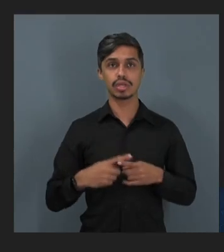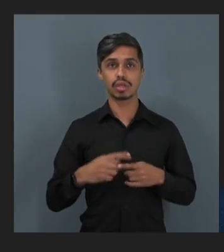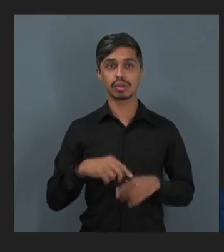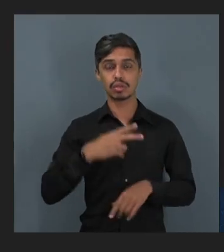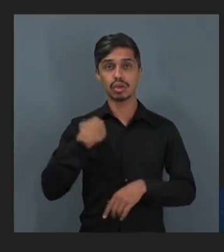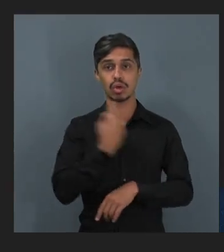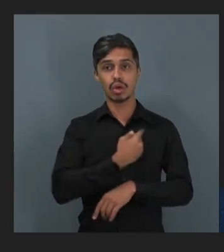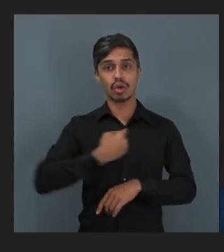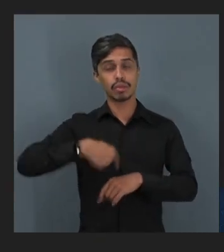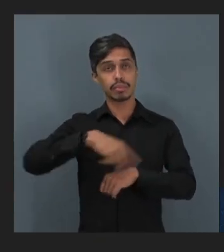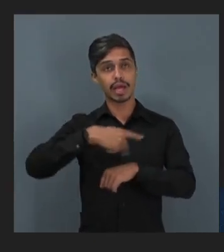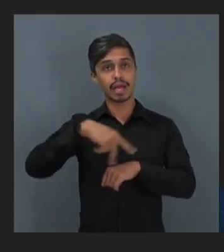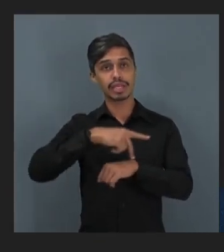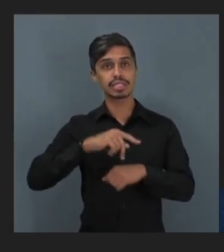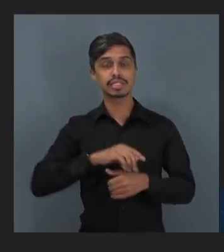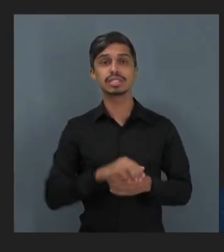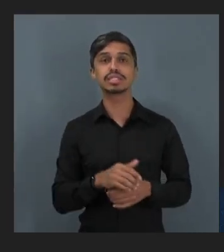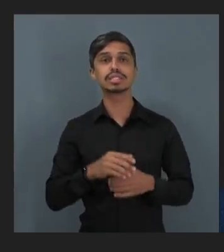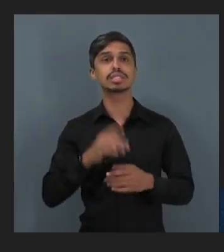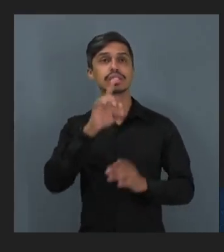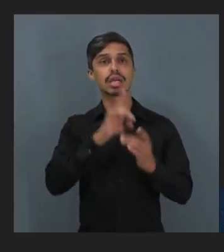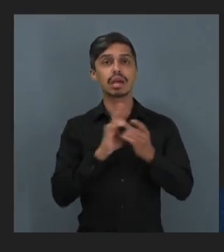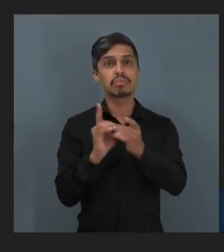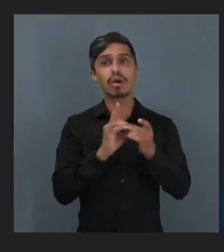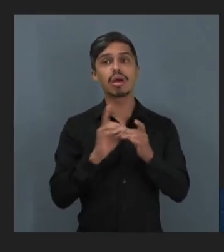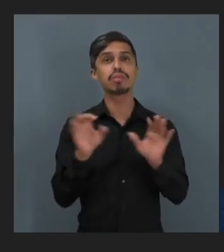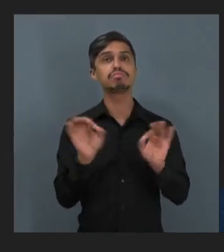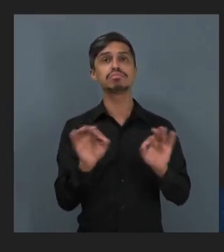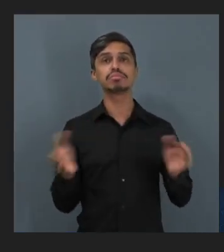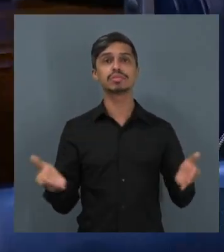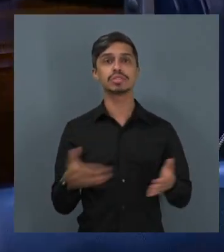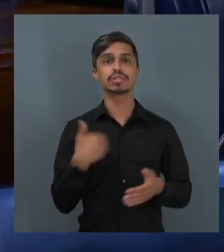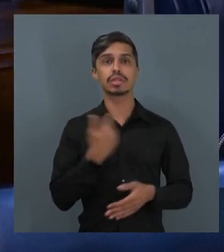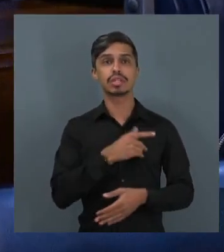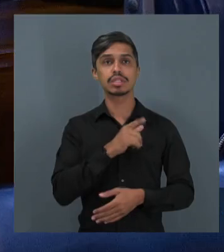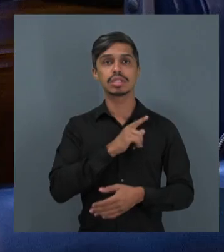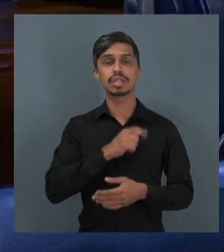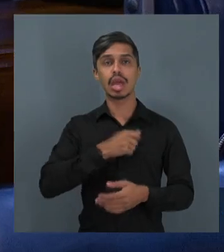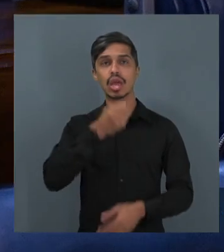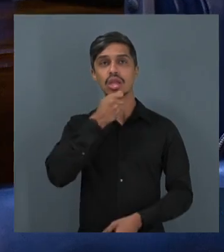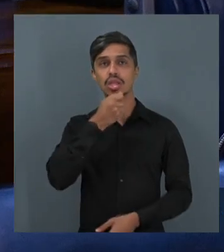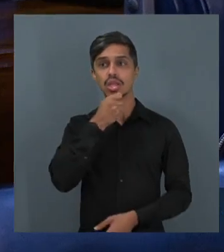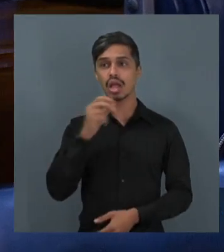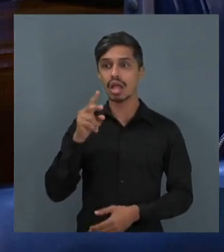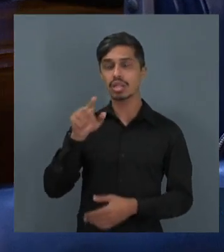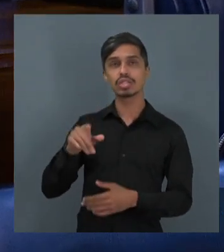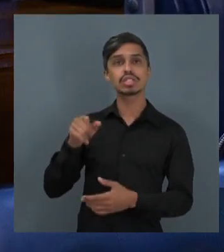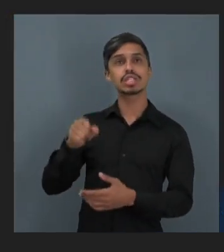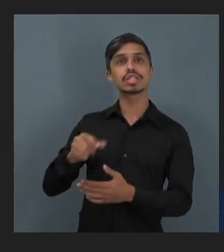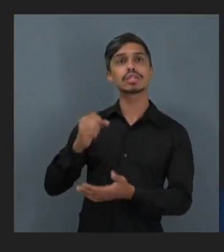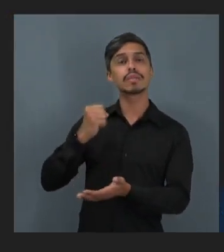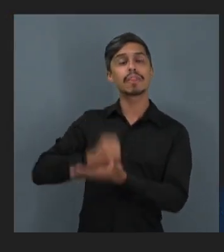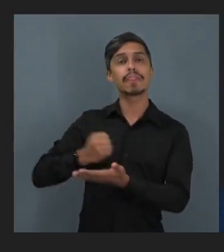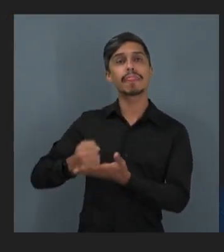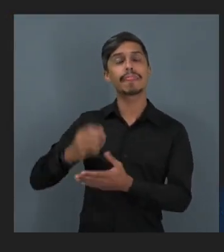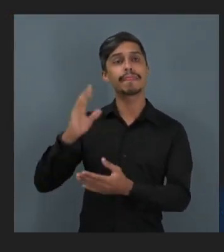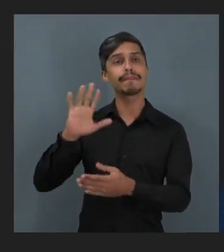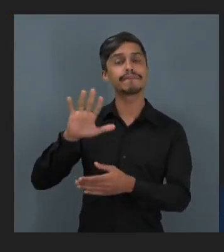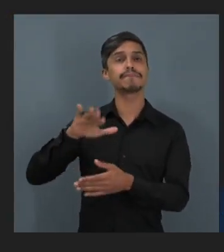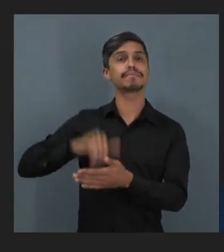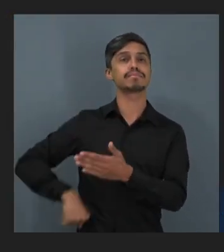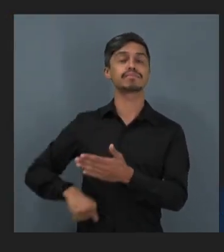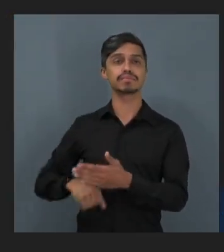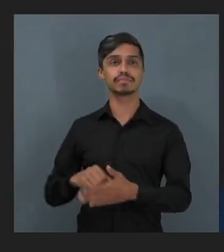tem jornalistas, senhor presidente, com passaporte retido, coisa que você só via no nazismo. A gente